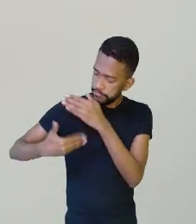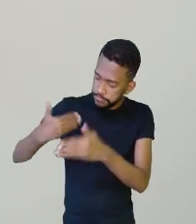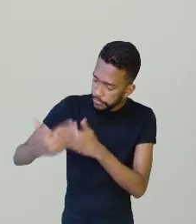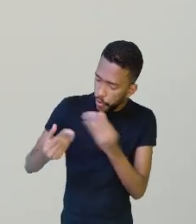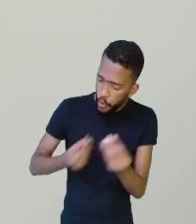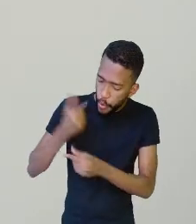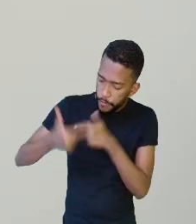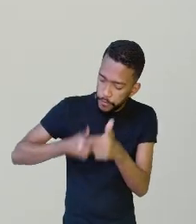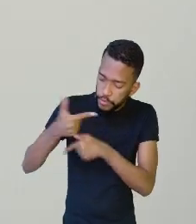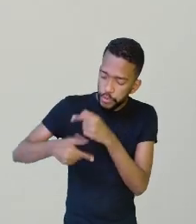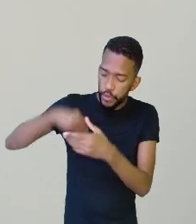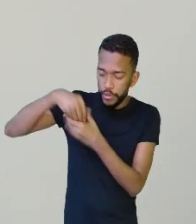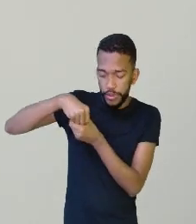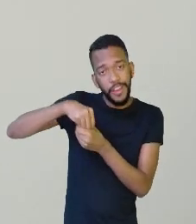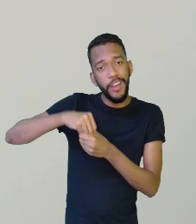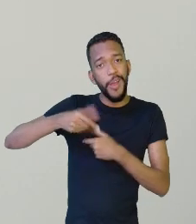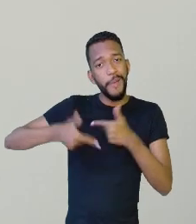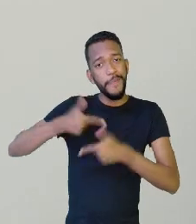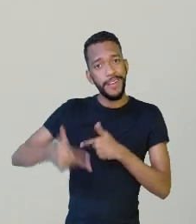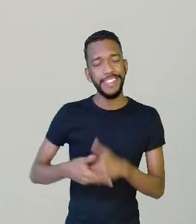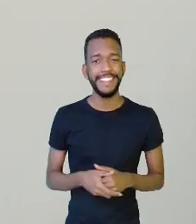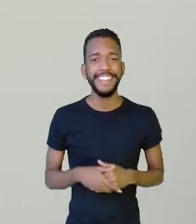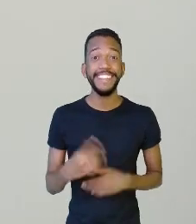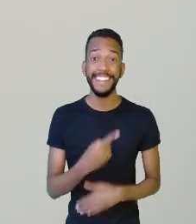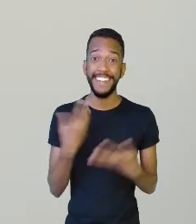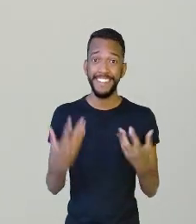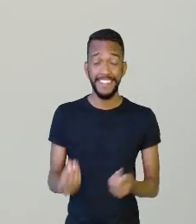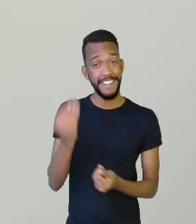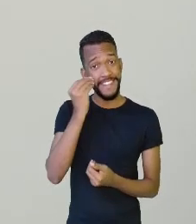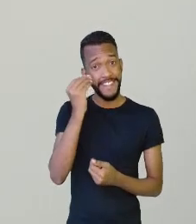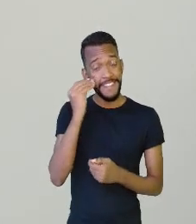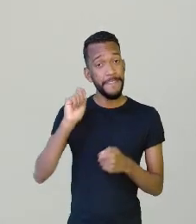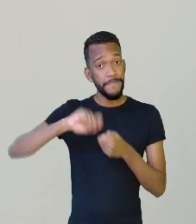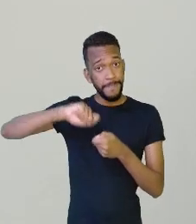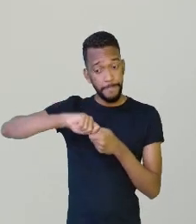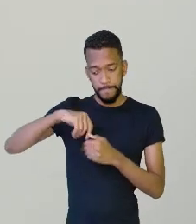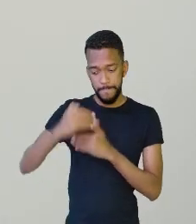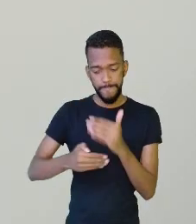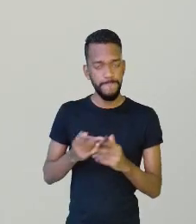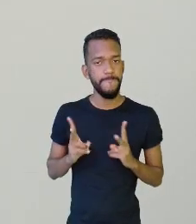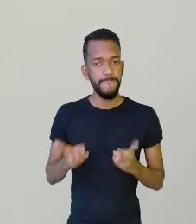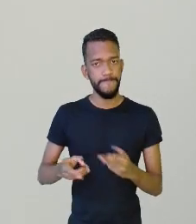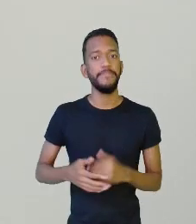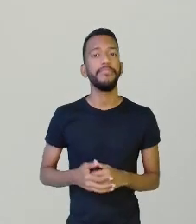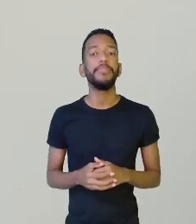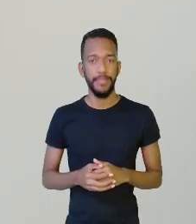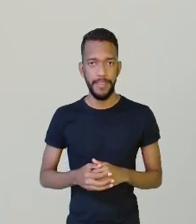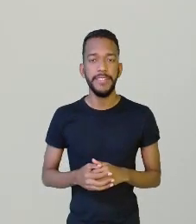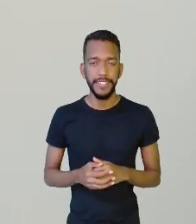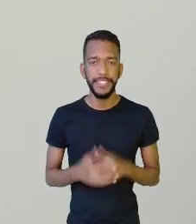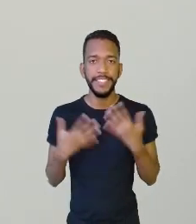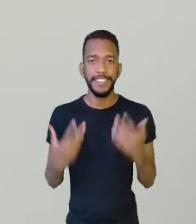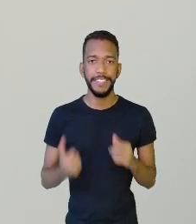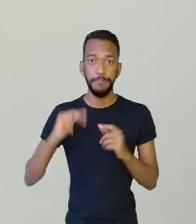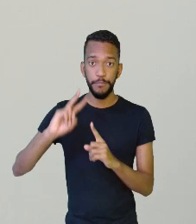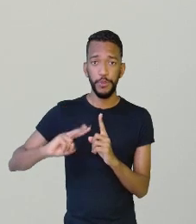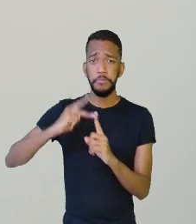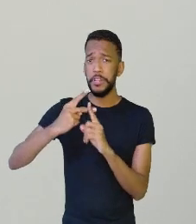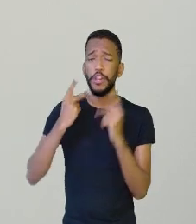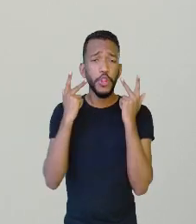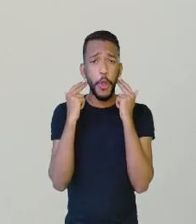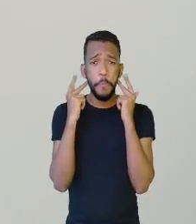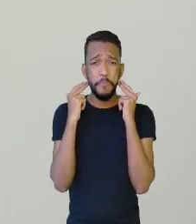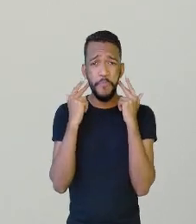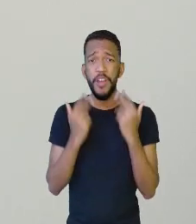das operações. A gente vai fazer o mesmo processo. A gente vai fazer uma multiplicação